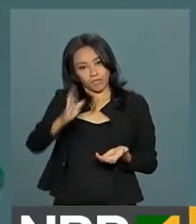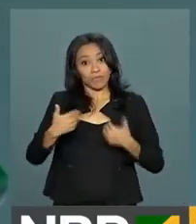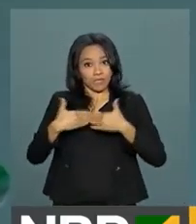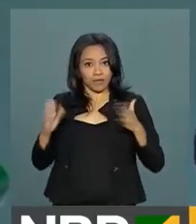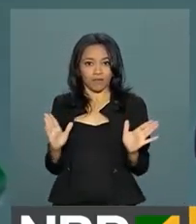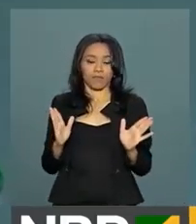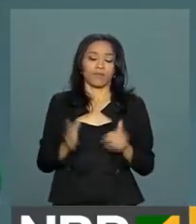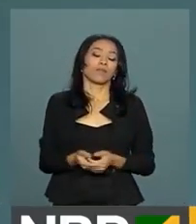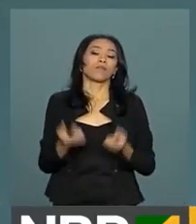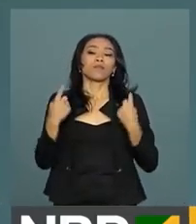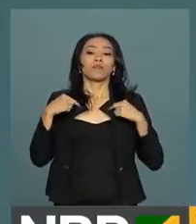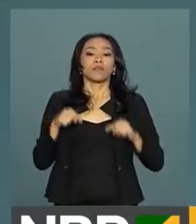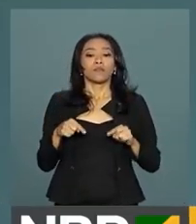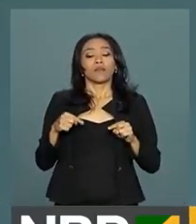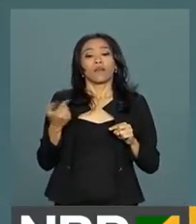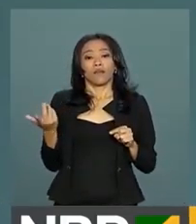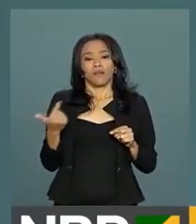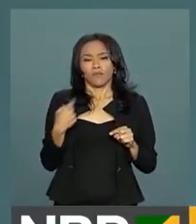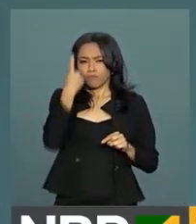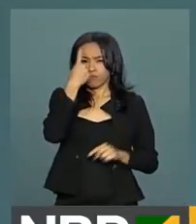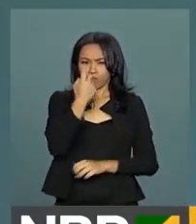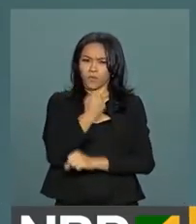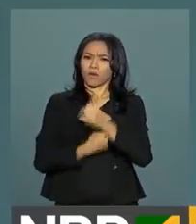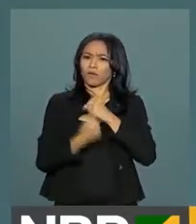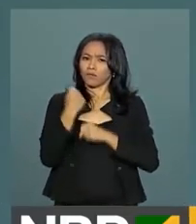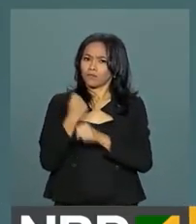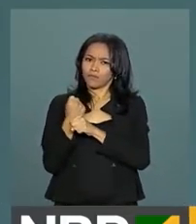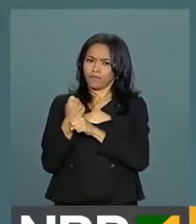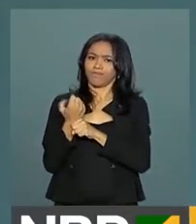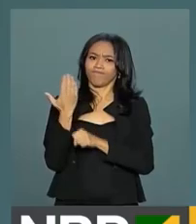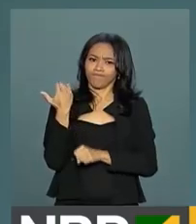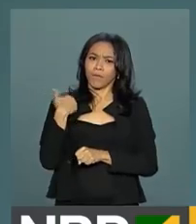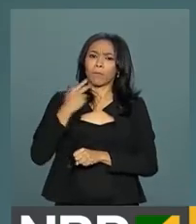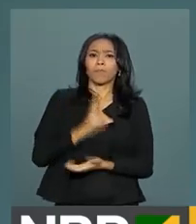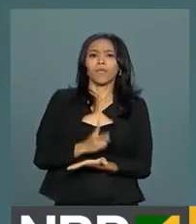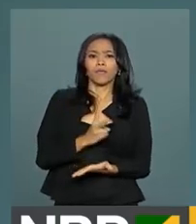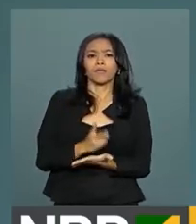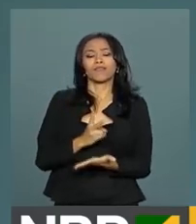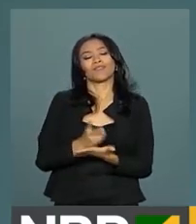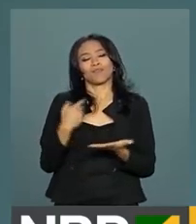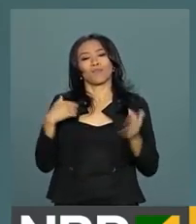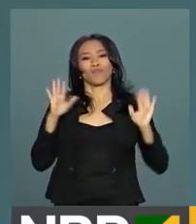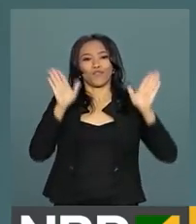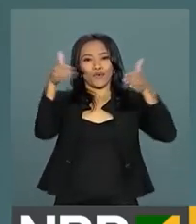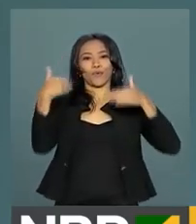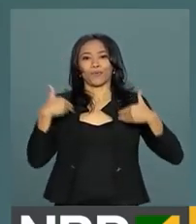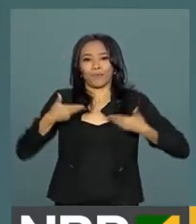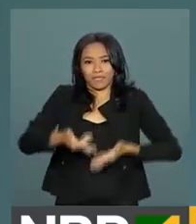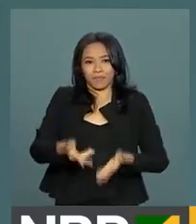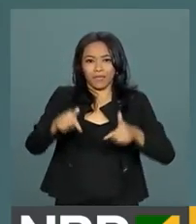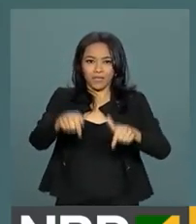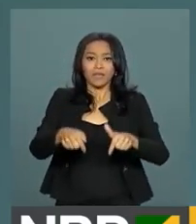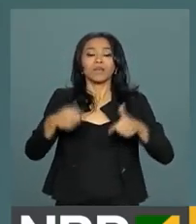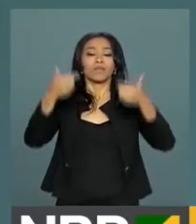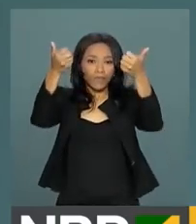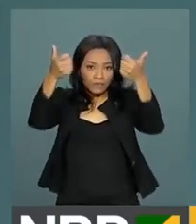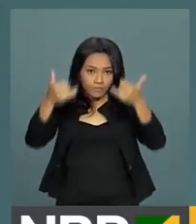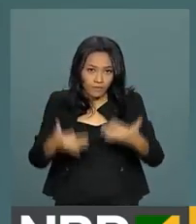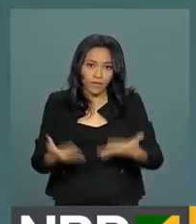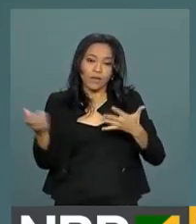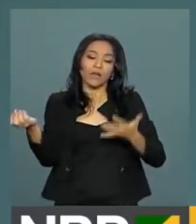lembrava a morena há um ano eu estive neste mesmo fórum para falar do novo rumo